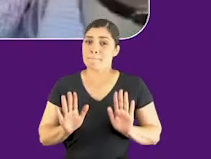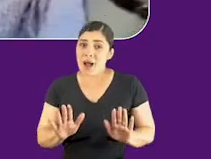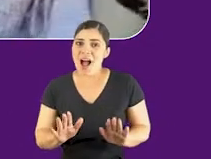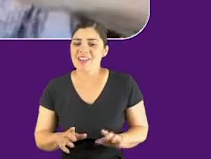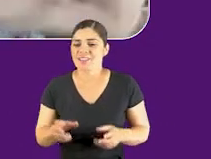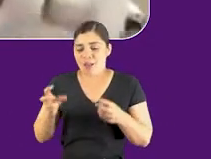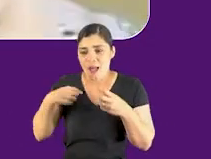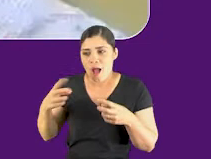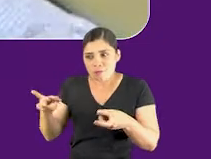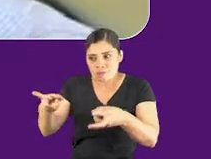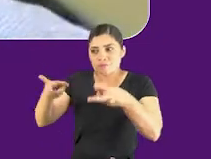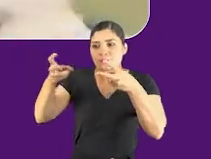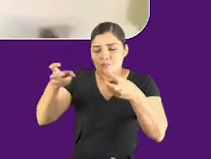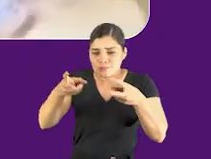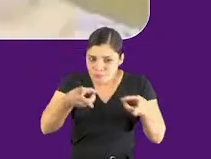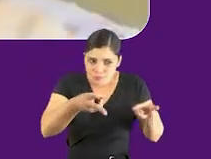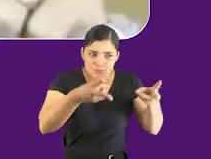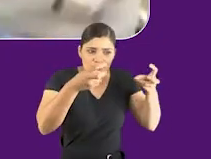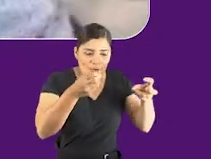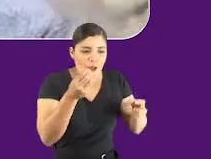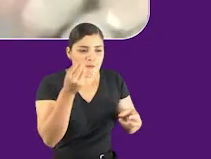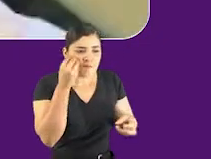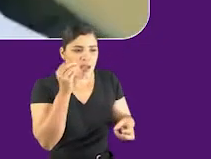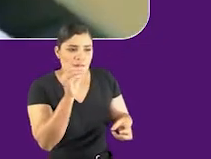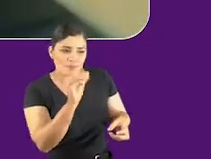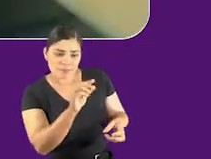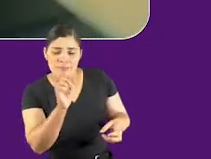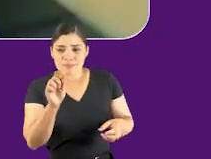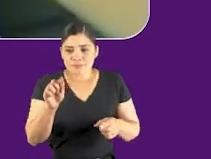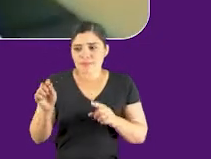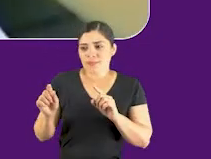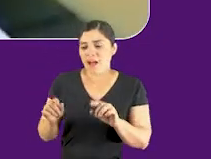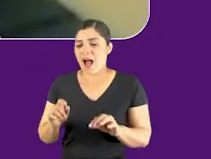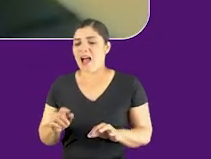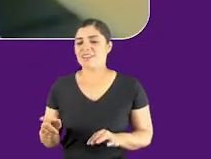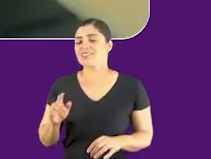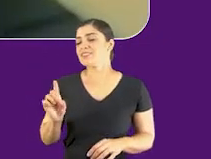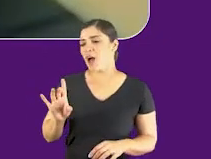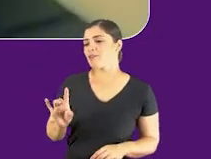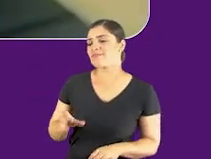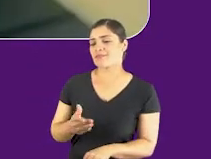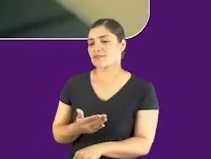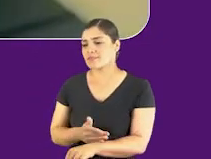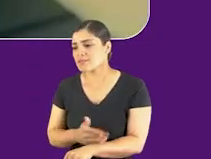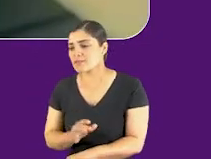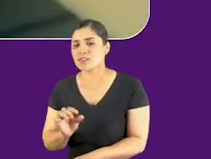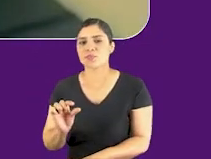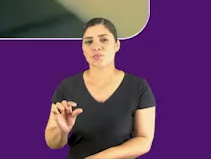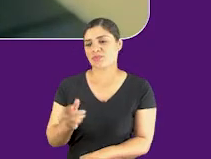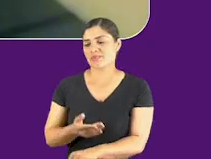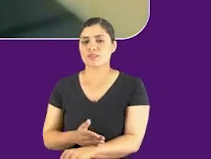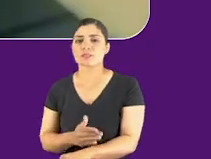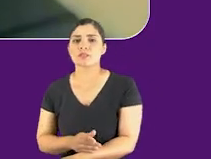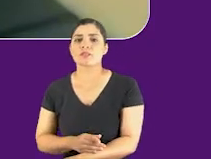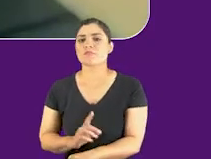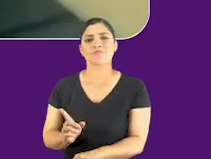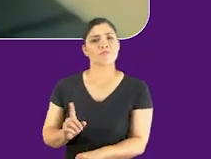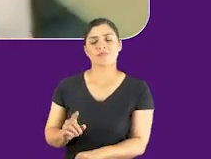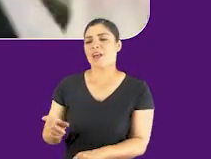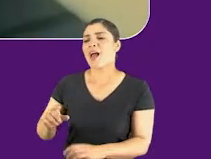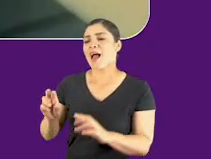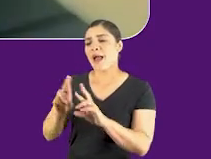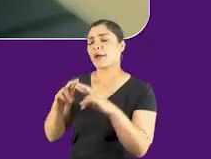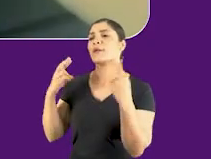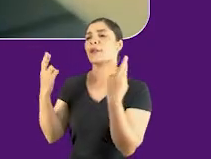detectar atitudes são muito mais se você não pode fazer Um textinho para pessoa ia fazer só uma através de